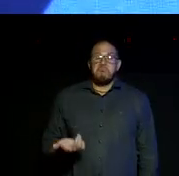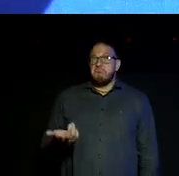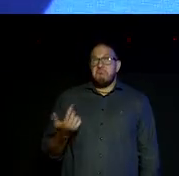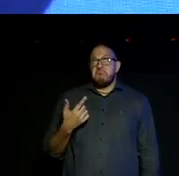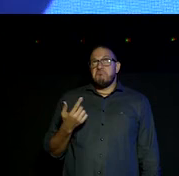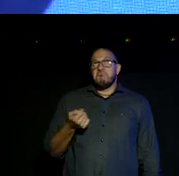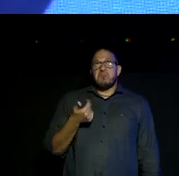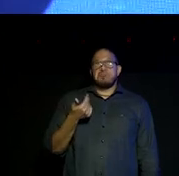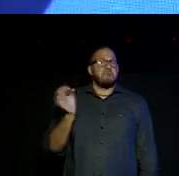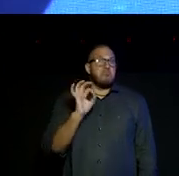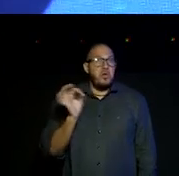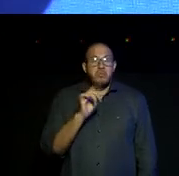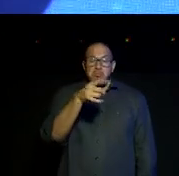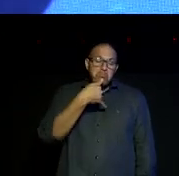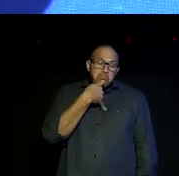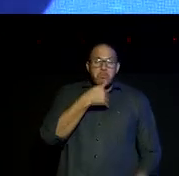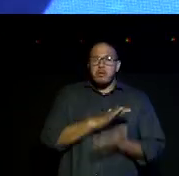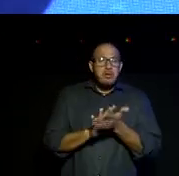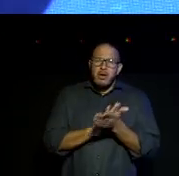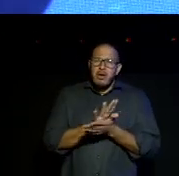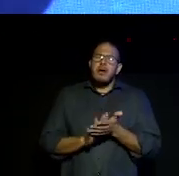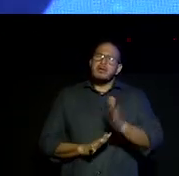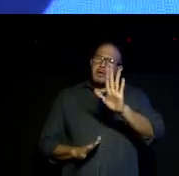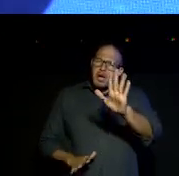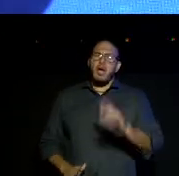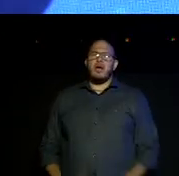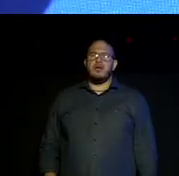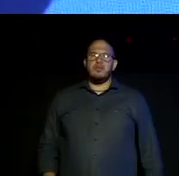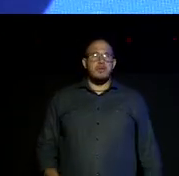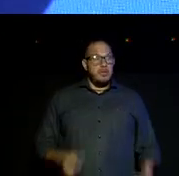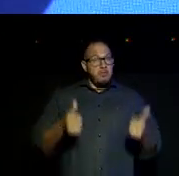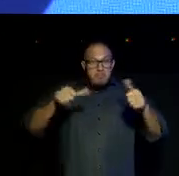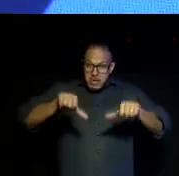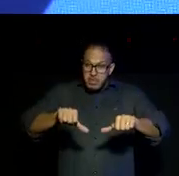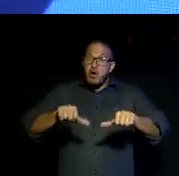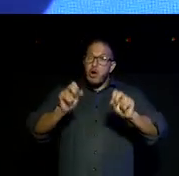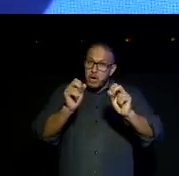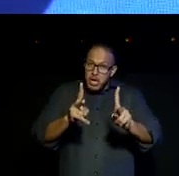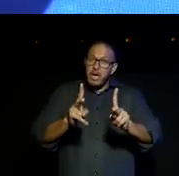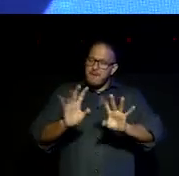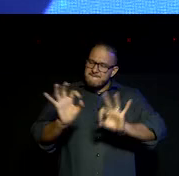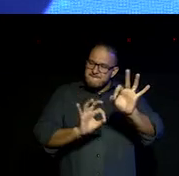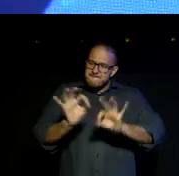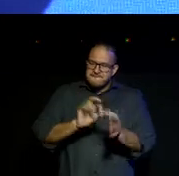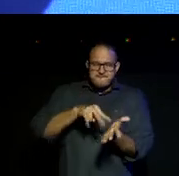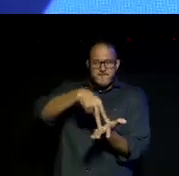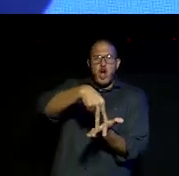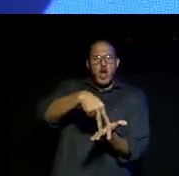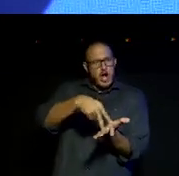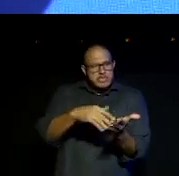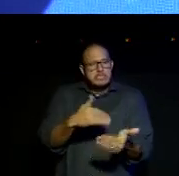quase nenhuma. Não fique desanimado, isso é um bom começo. Terra arrasada é um bom começo, dá para você construir coisas